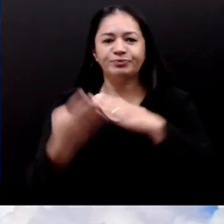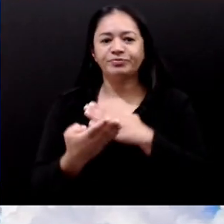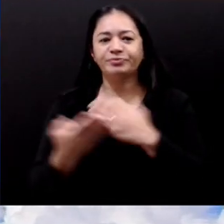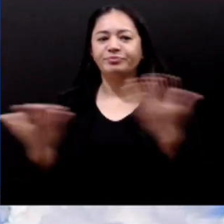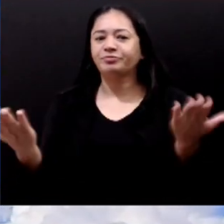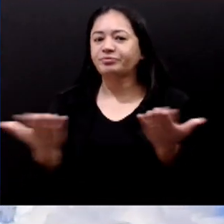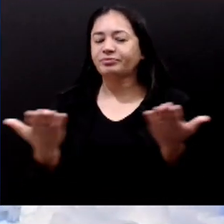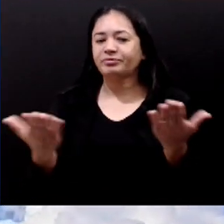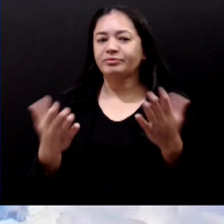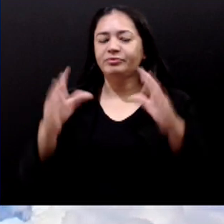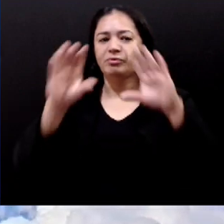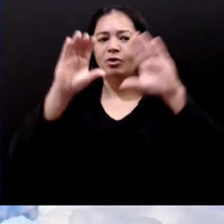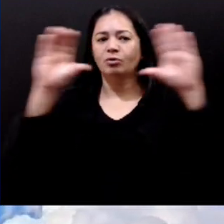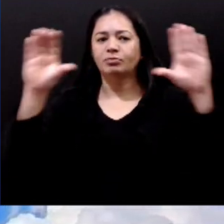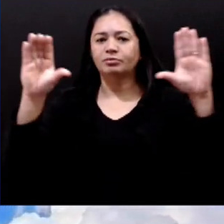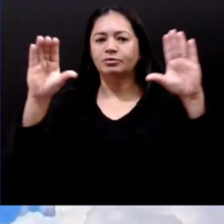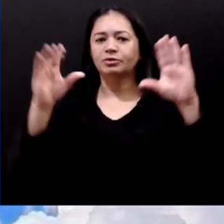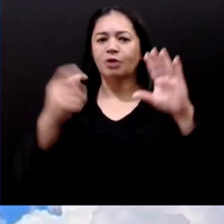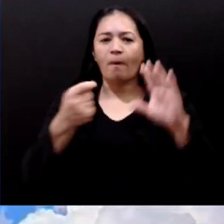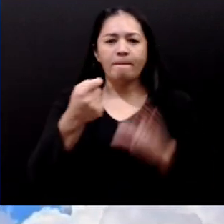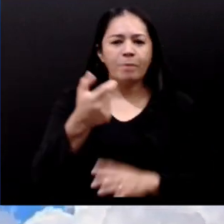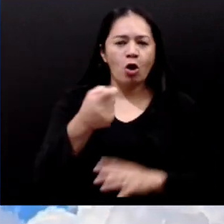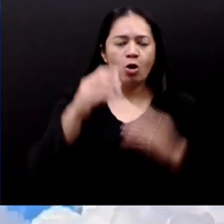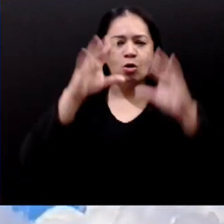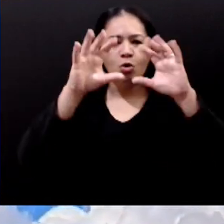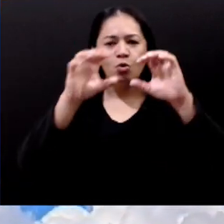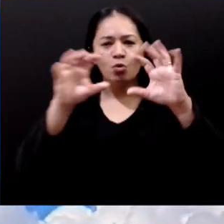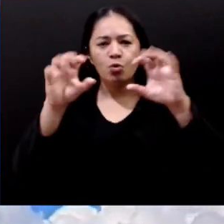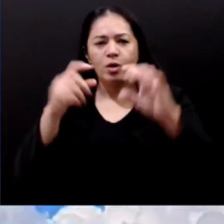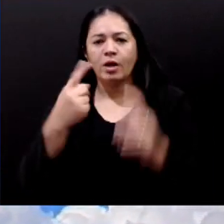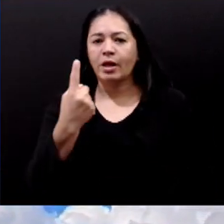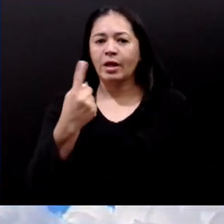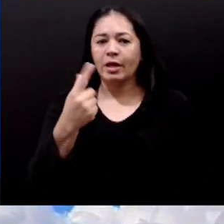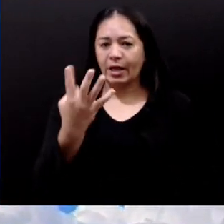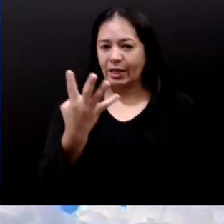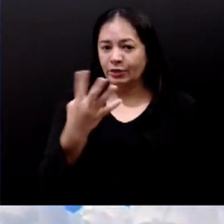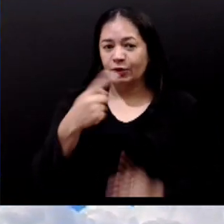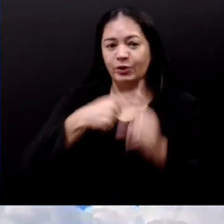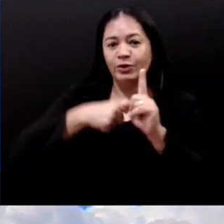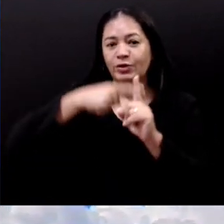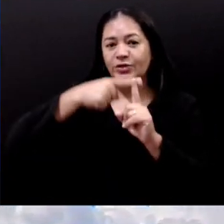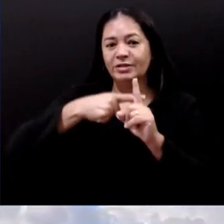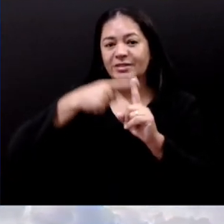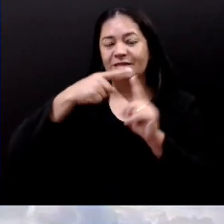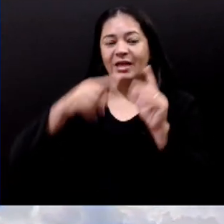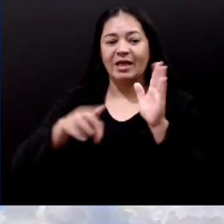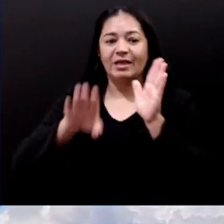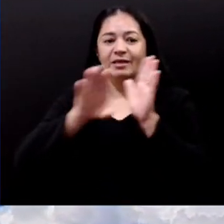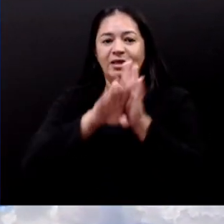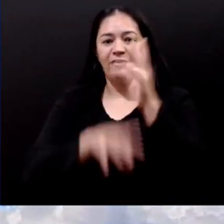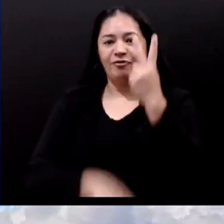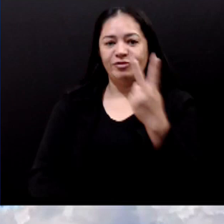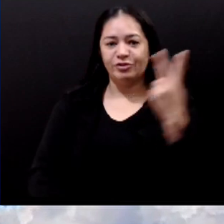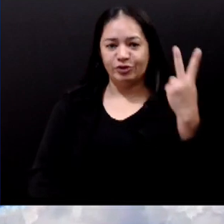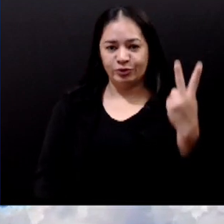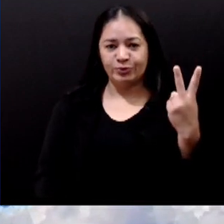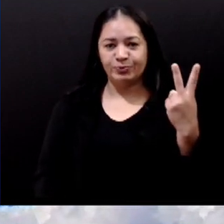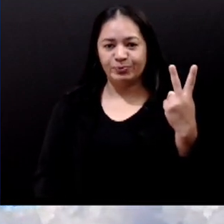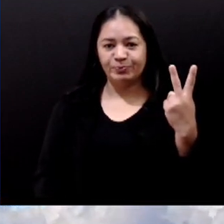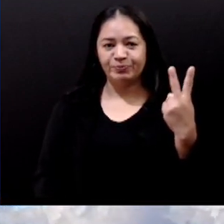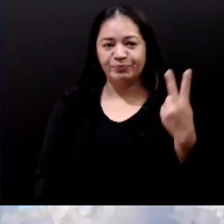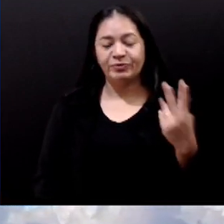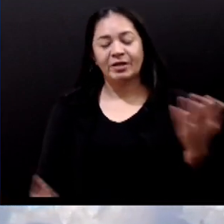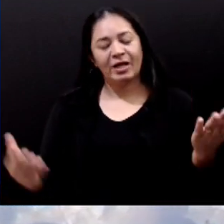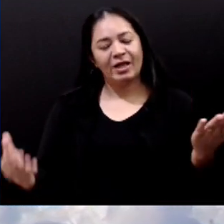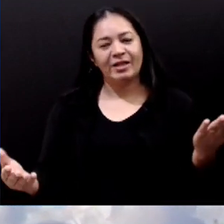parcialmente nublado, a mínima de 14, máxima de 22 graus. Essa é a nossa previsão